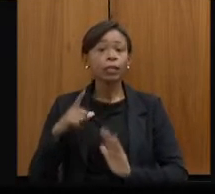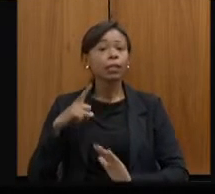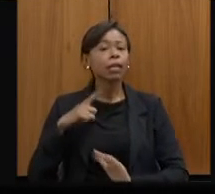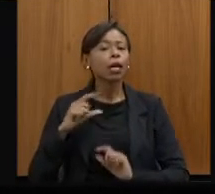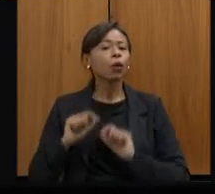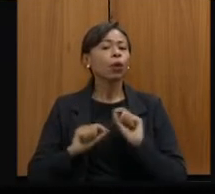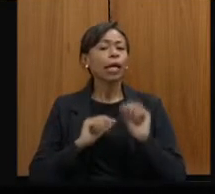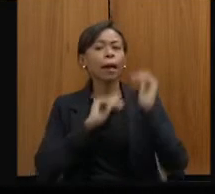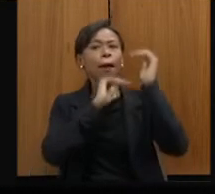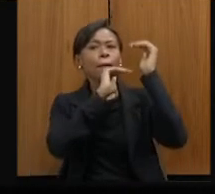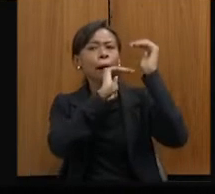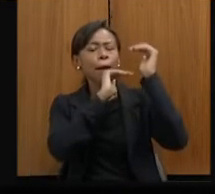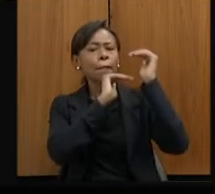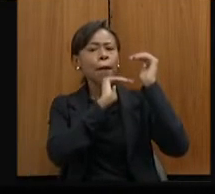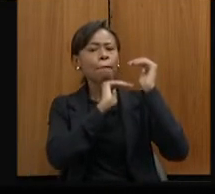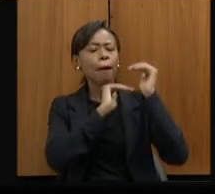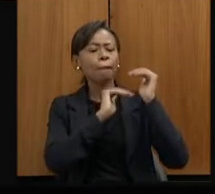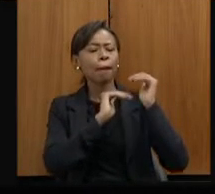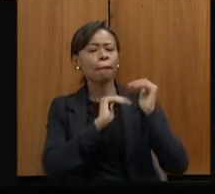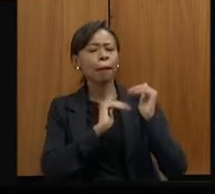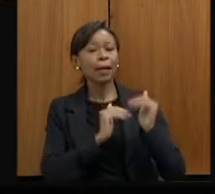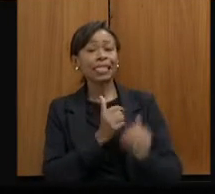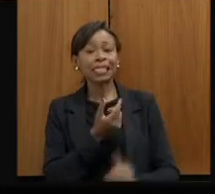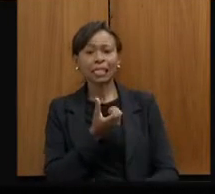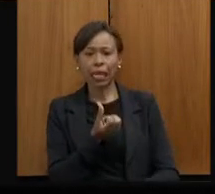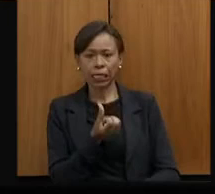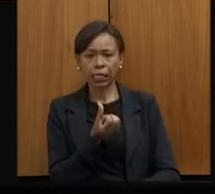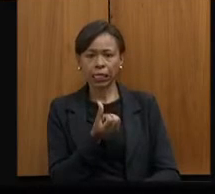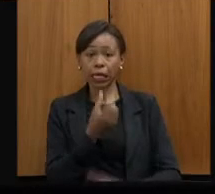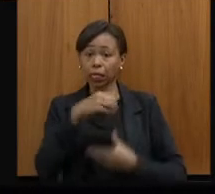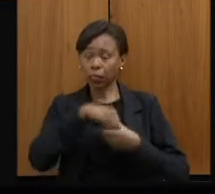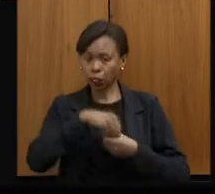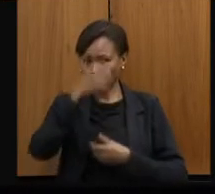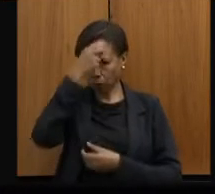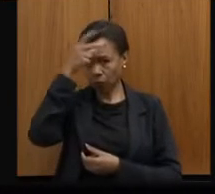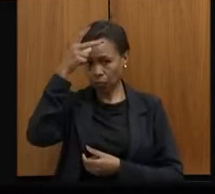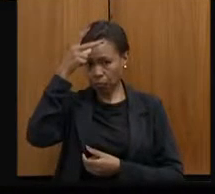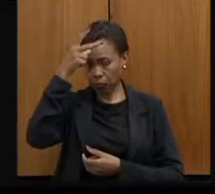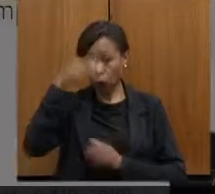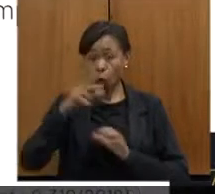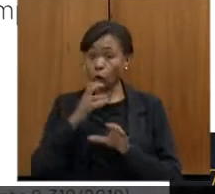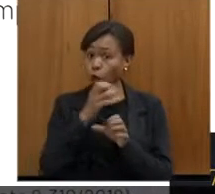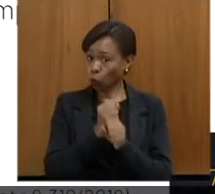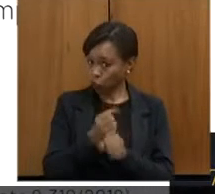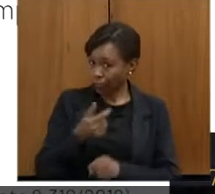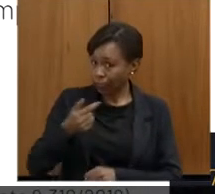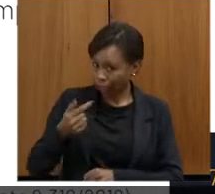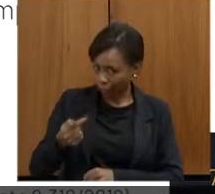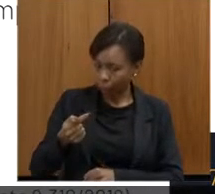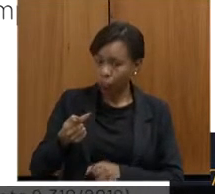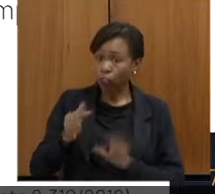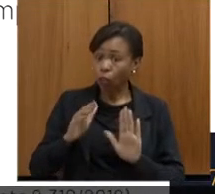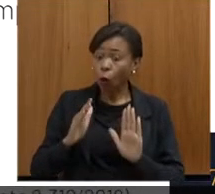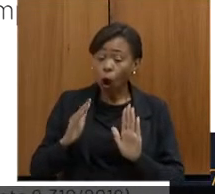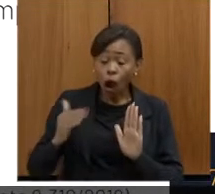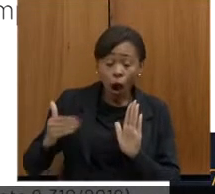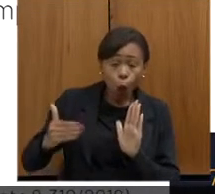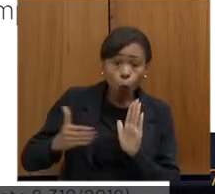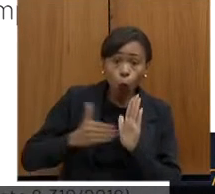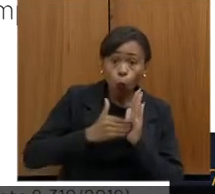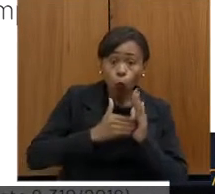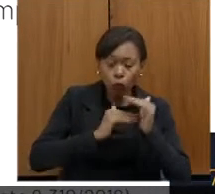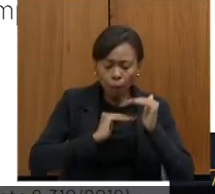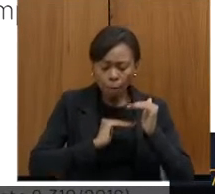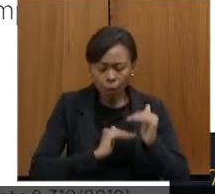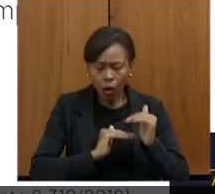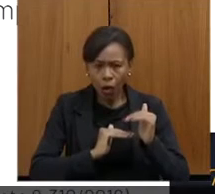acontecem dentro da prefeitura, das sete etapas do procedimento de reúrbe. Então, somente a última fase de registro imobiliário, de